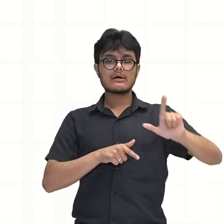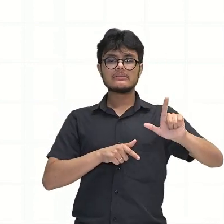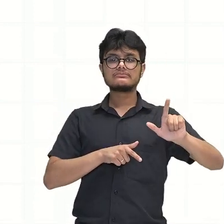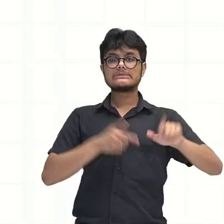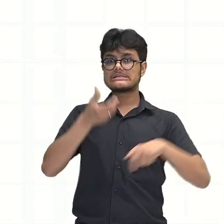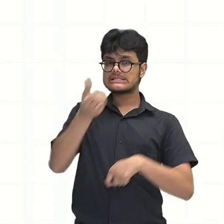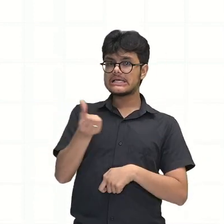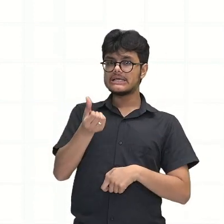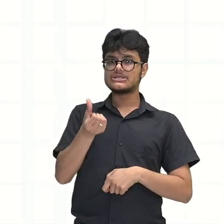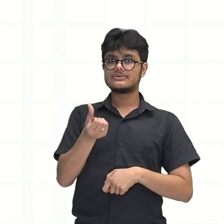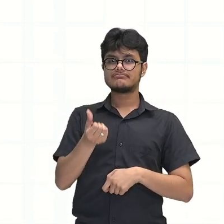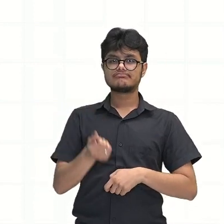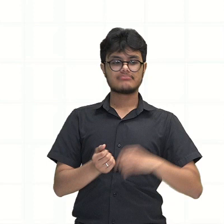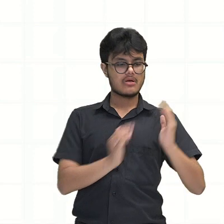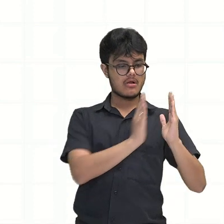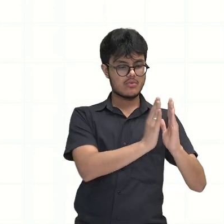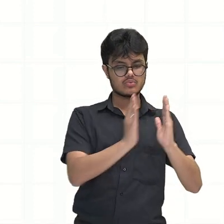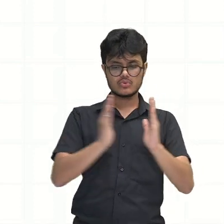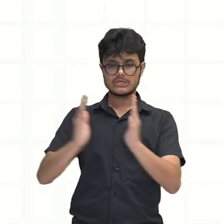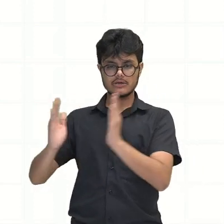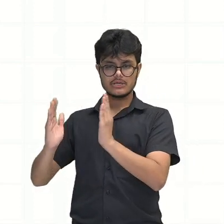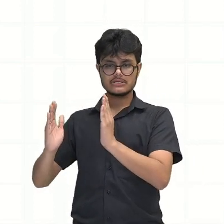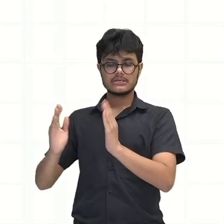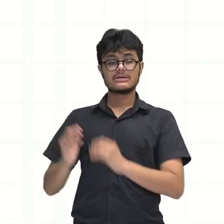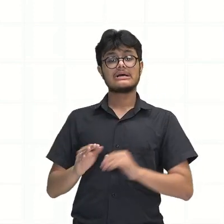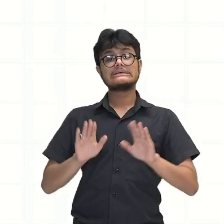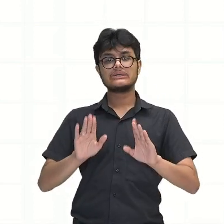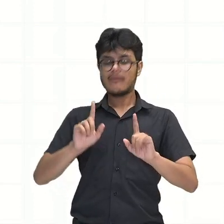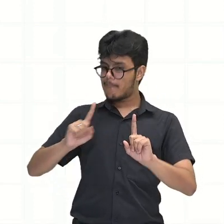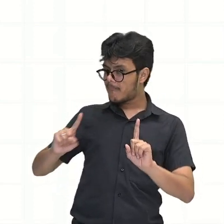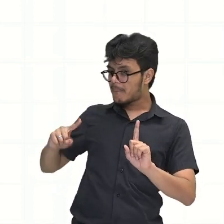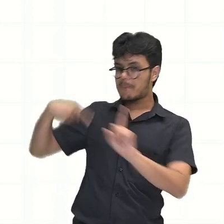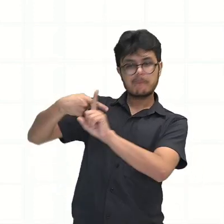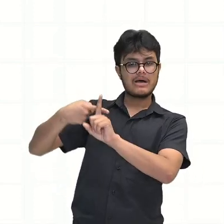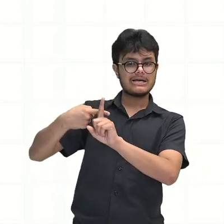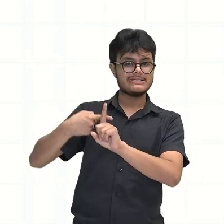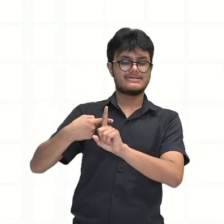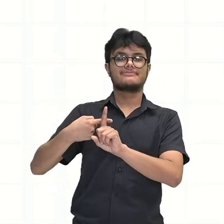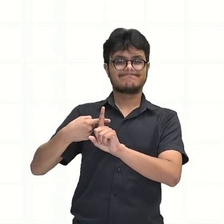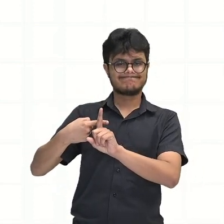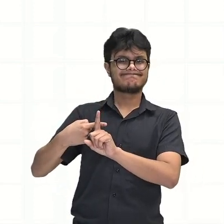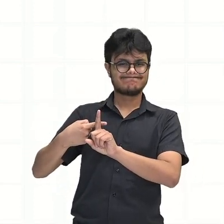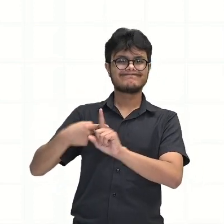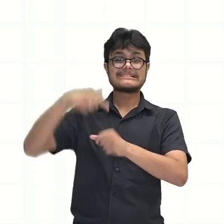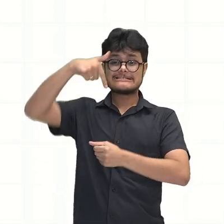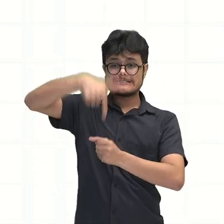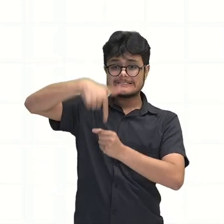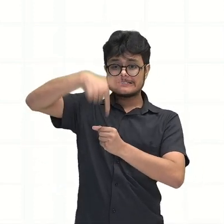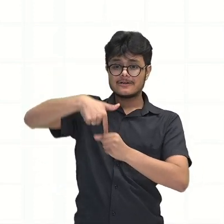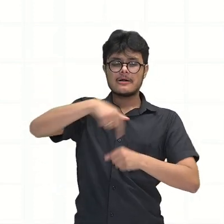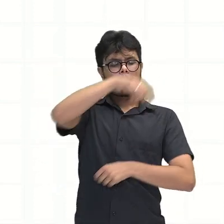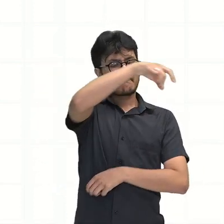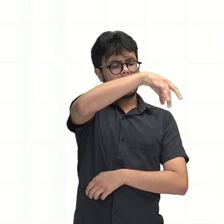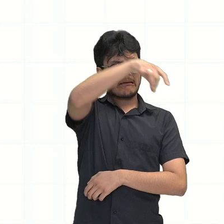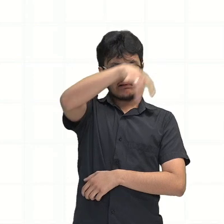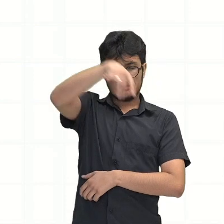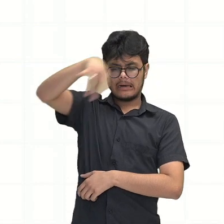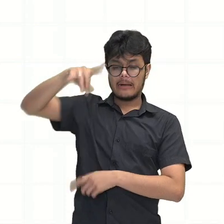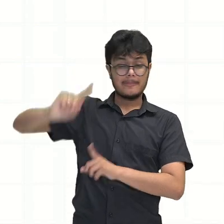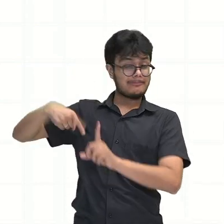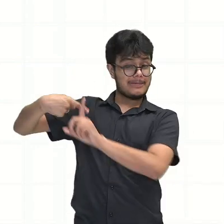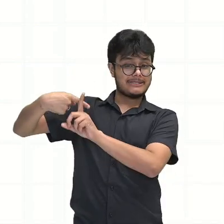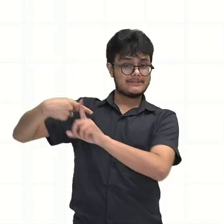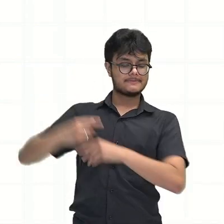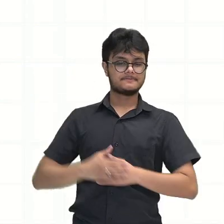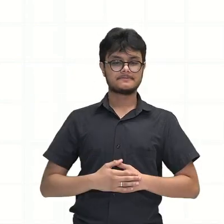6 cilindros. E aí nós temos um aumento de ml que será jogado em cada